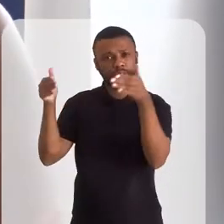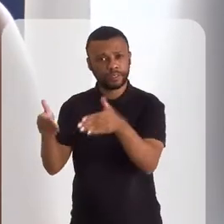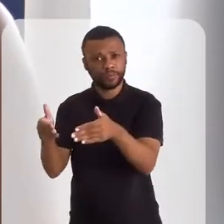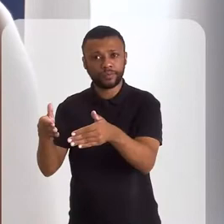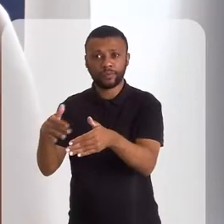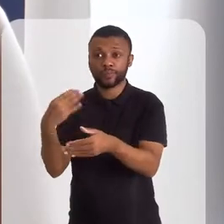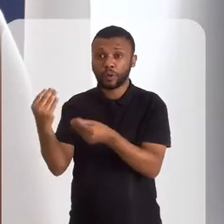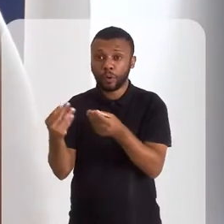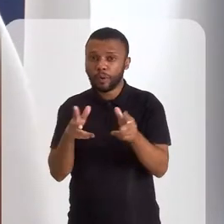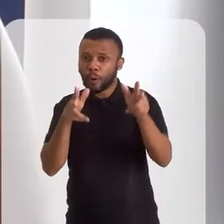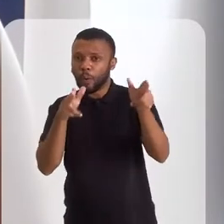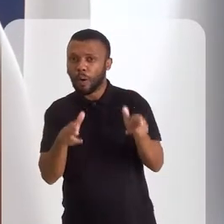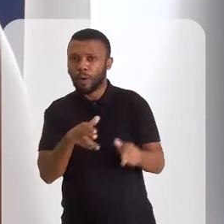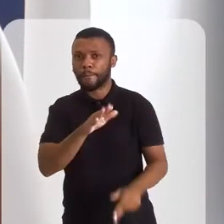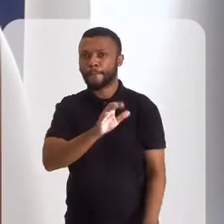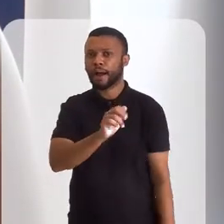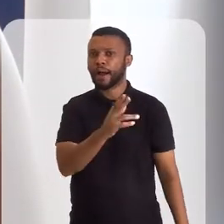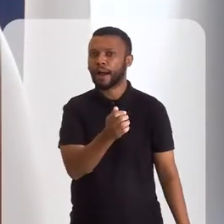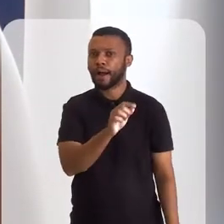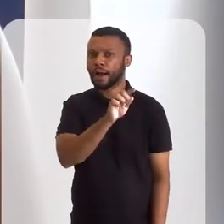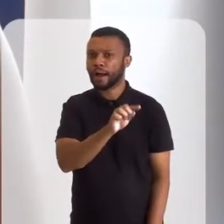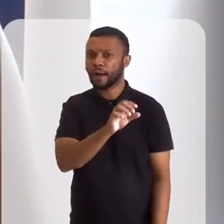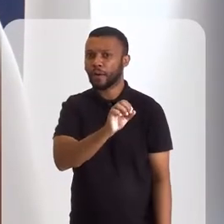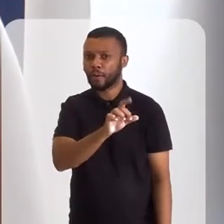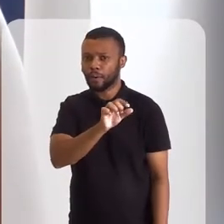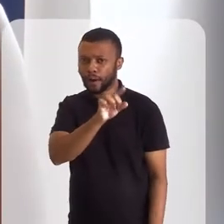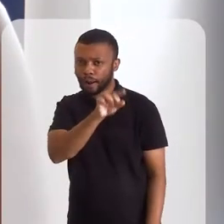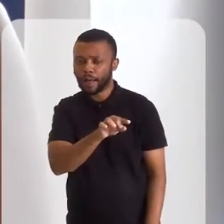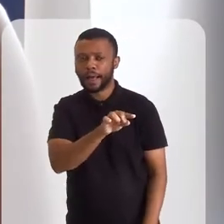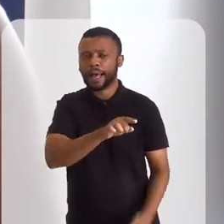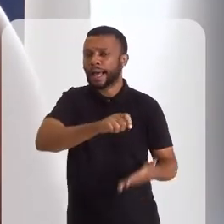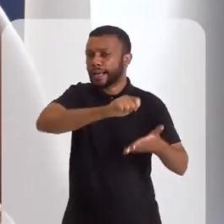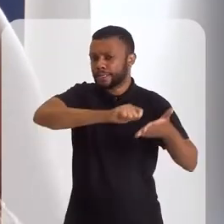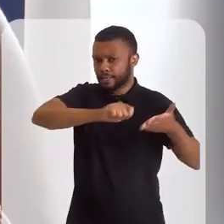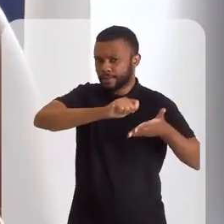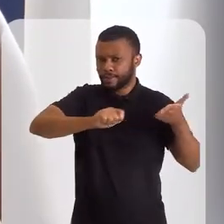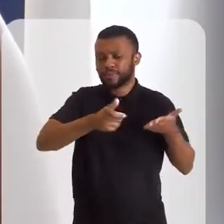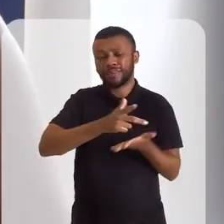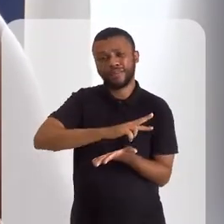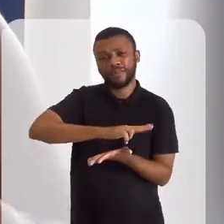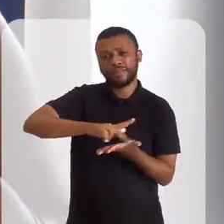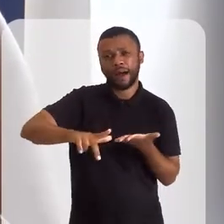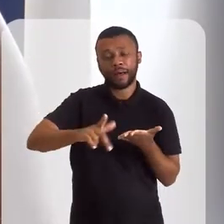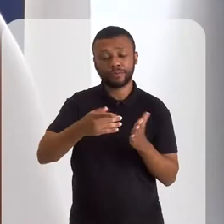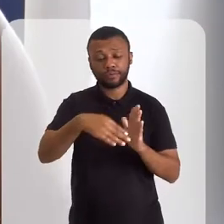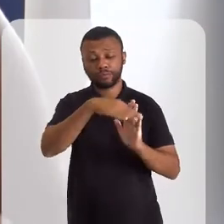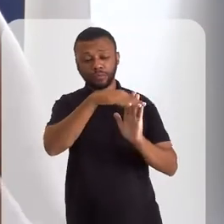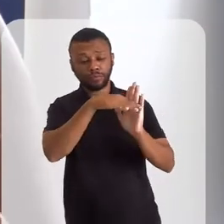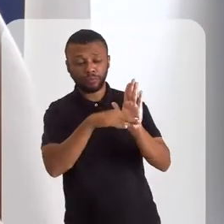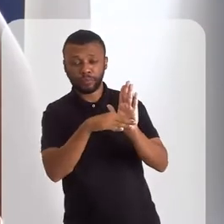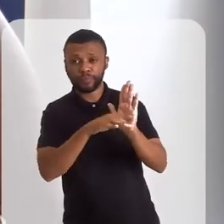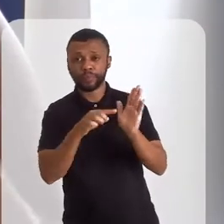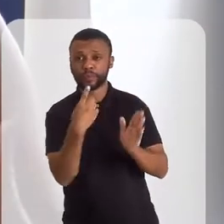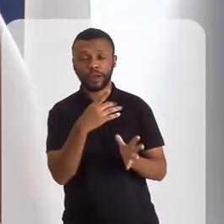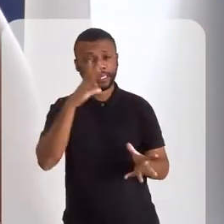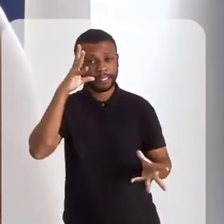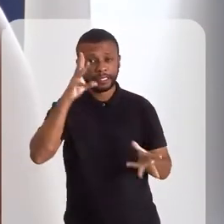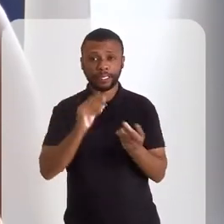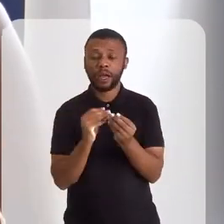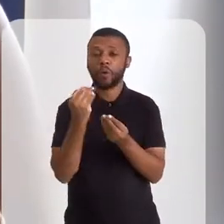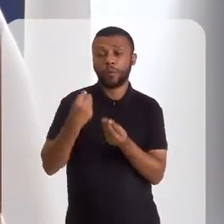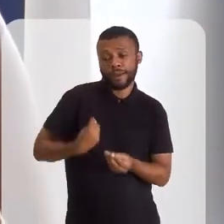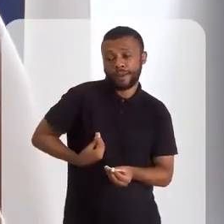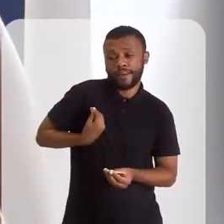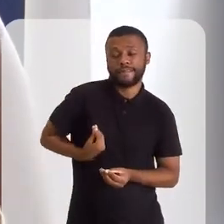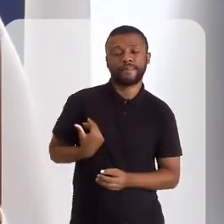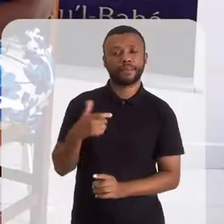da forma como Bahá'u'lláh prescreveu para a gente fazer. Então, são vários escritos que fazem com que a gente entenda como é a